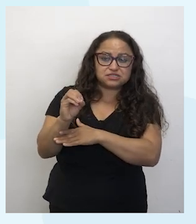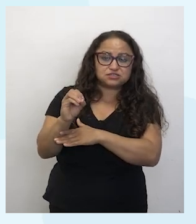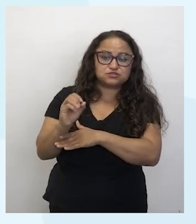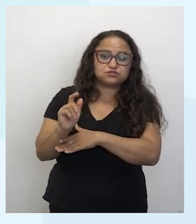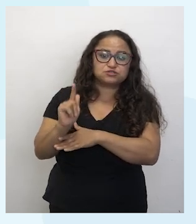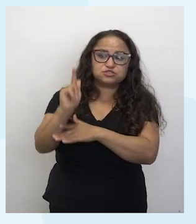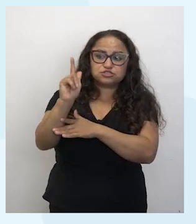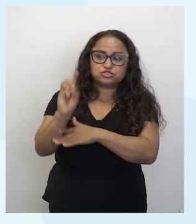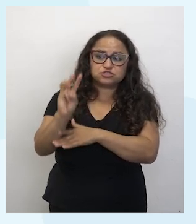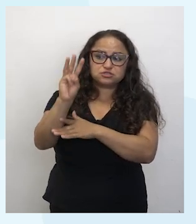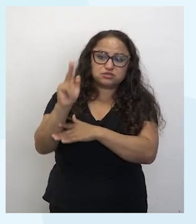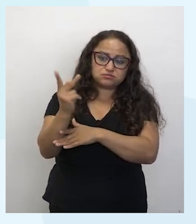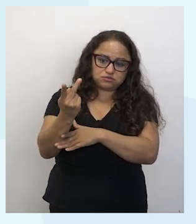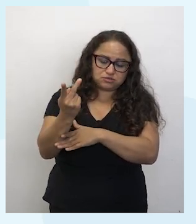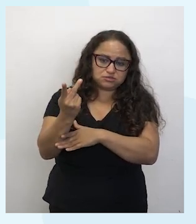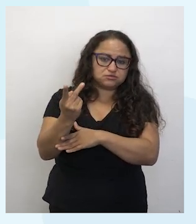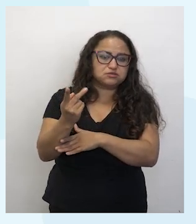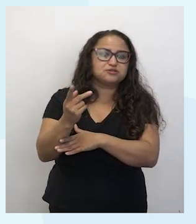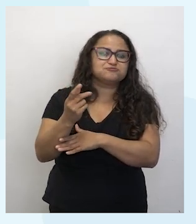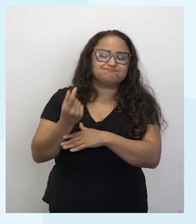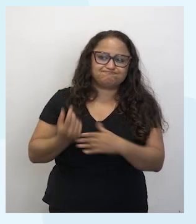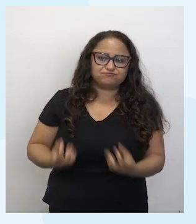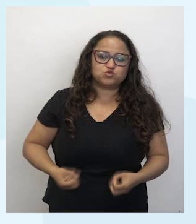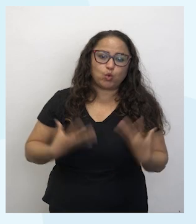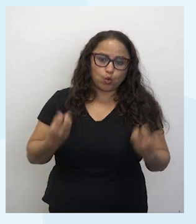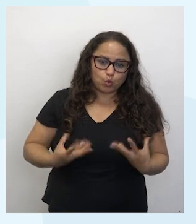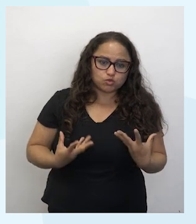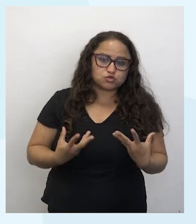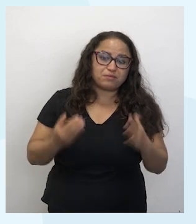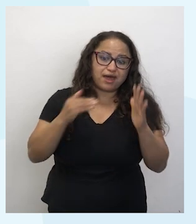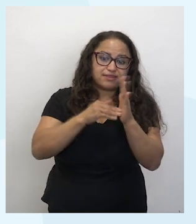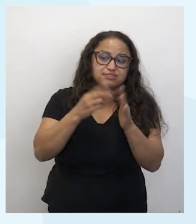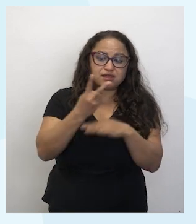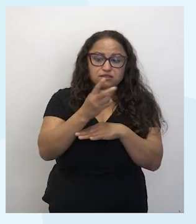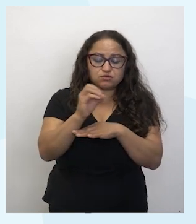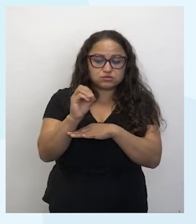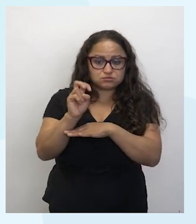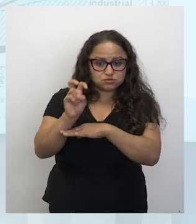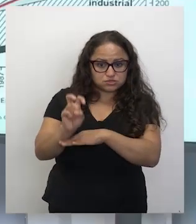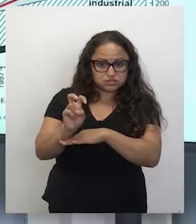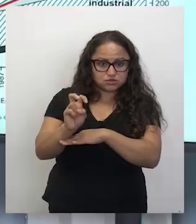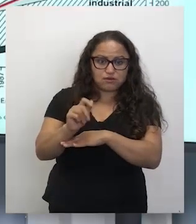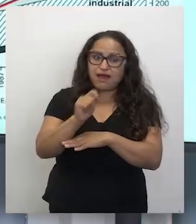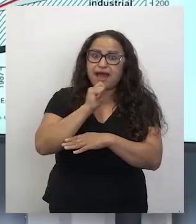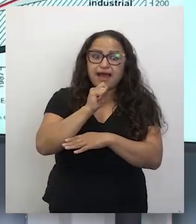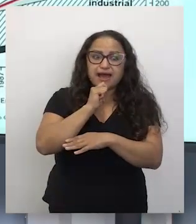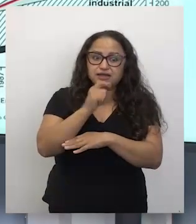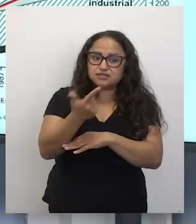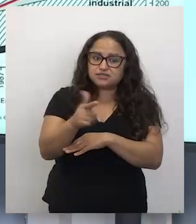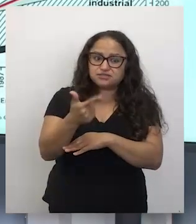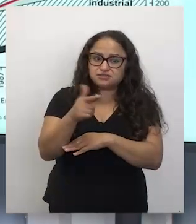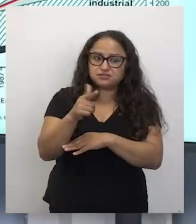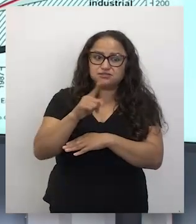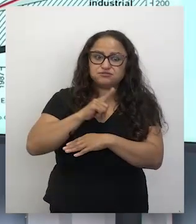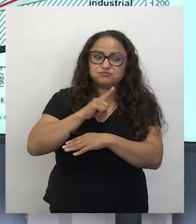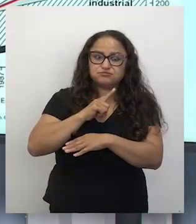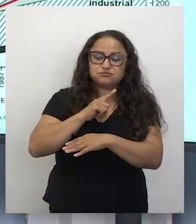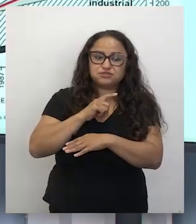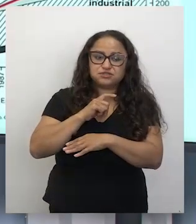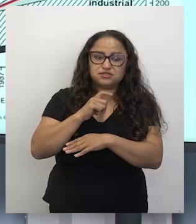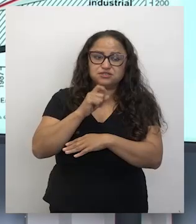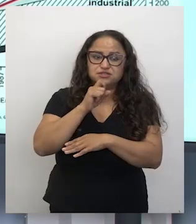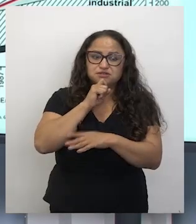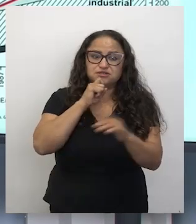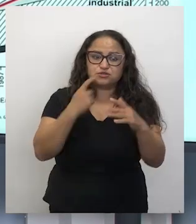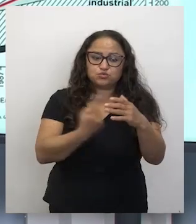o aumento do consumo é muito isso até 2005, né? Ainda não tinha roteador, micro-ondas em todas as casas, no